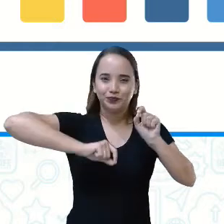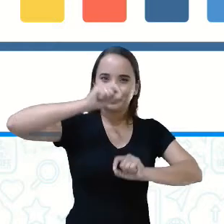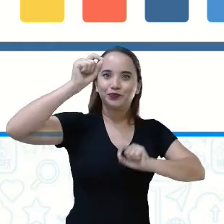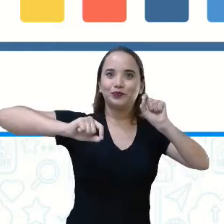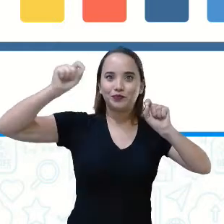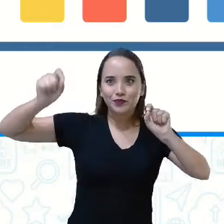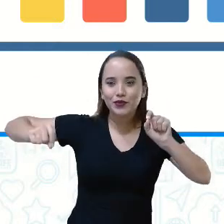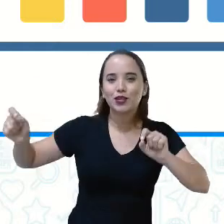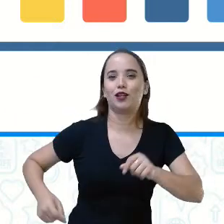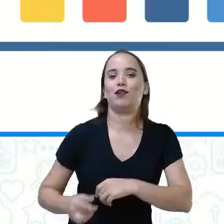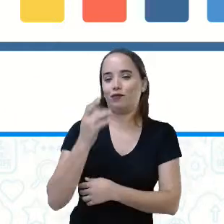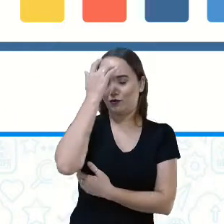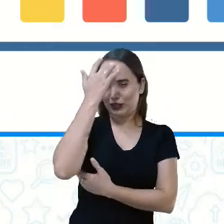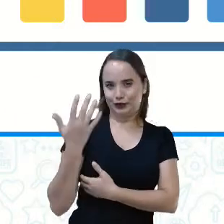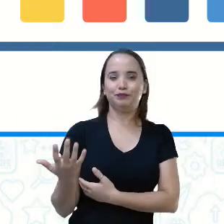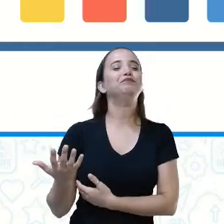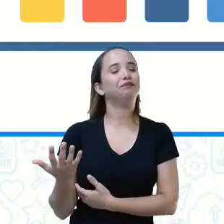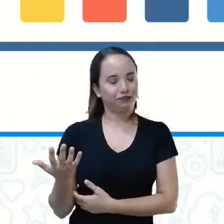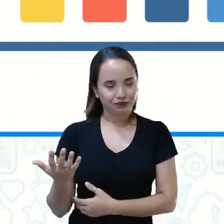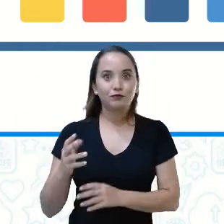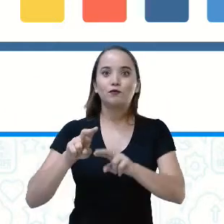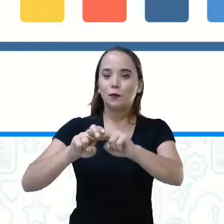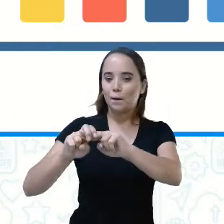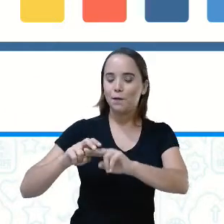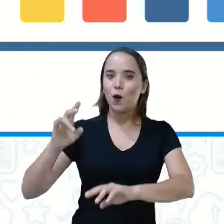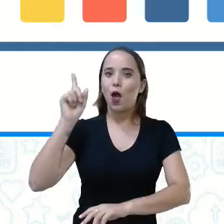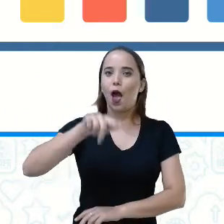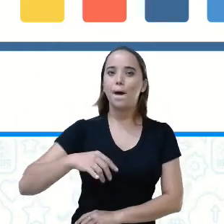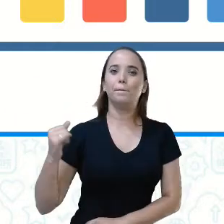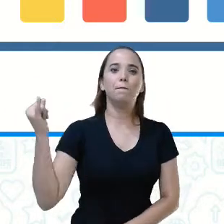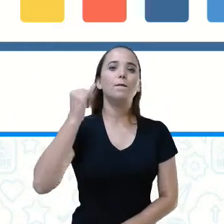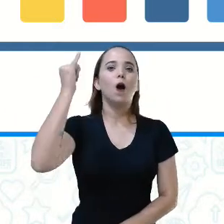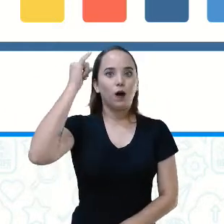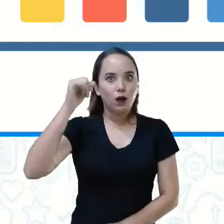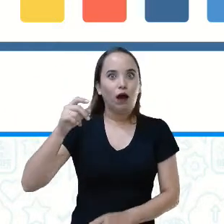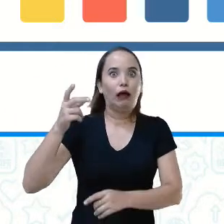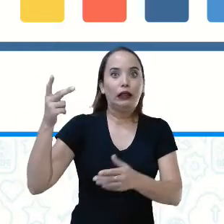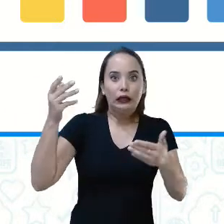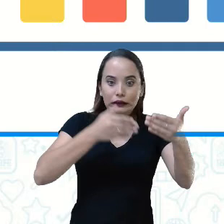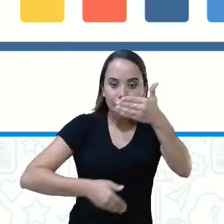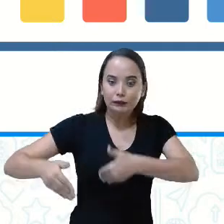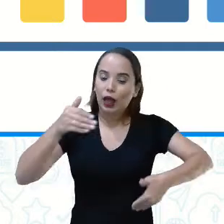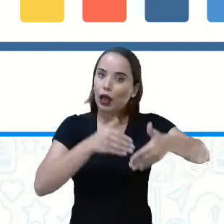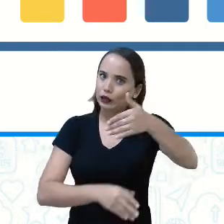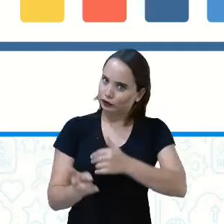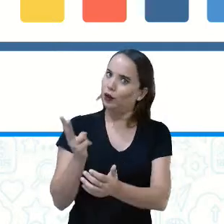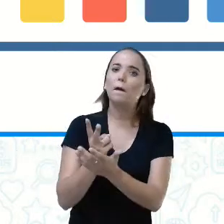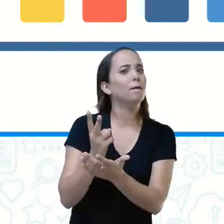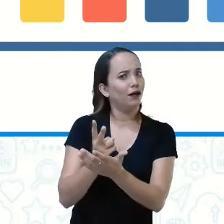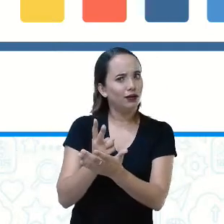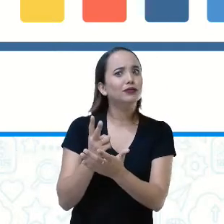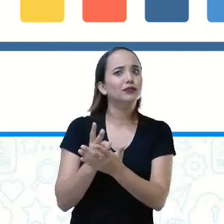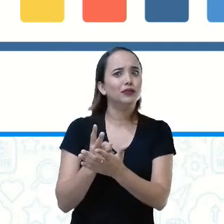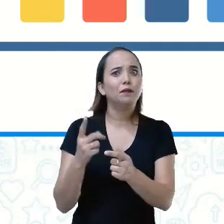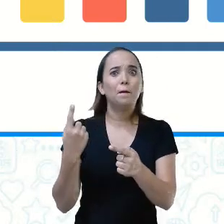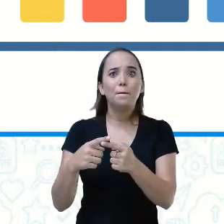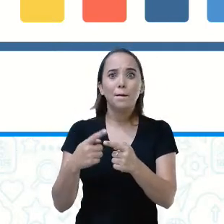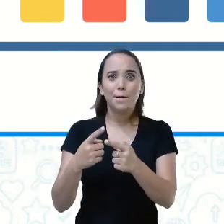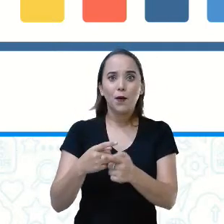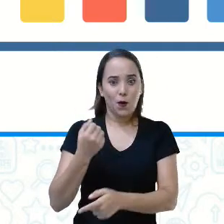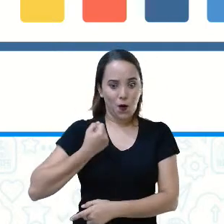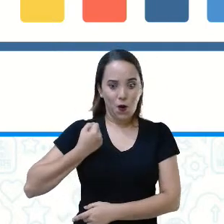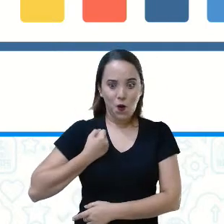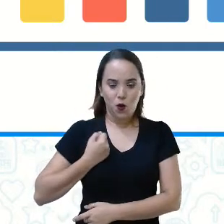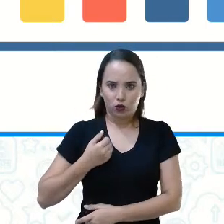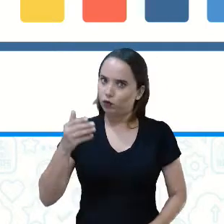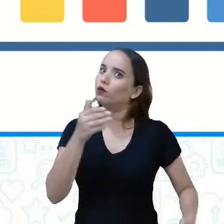facilitar nesse processo. Por isso que eles são tão importantes e são presentes aqui no nosso cotidiano, porque os números fazem parte